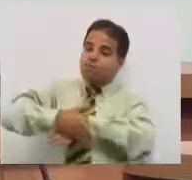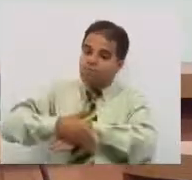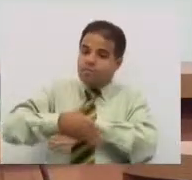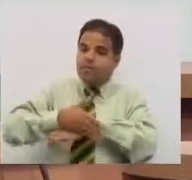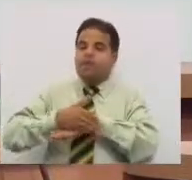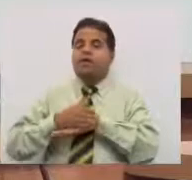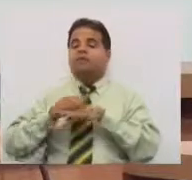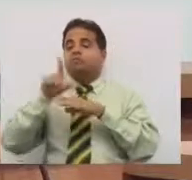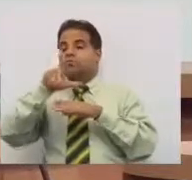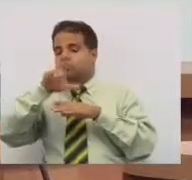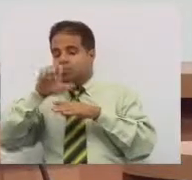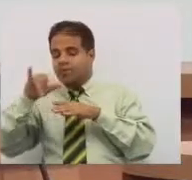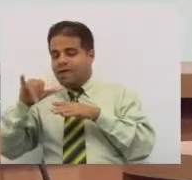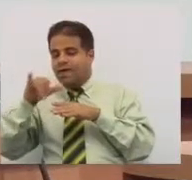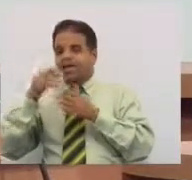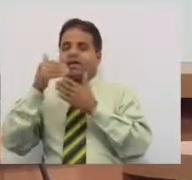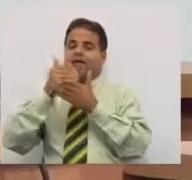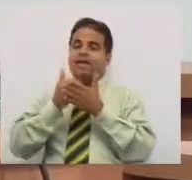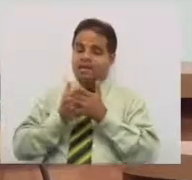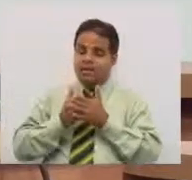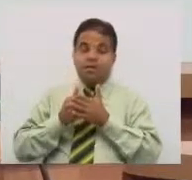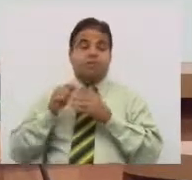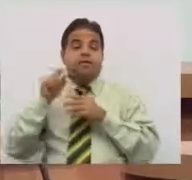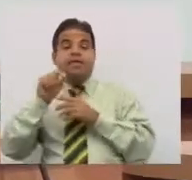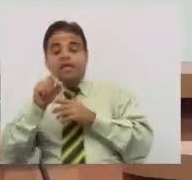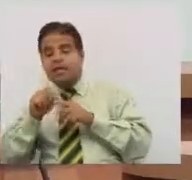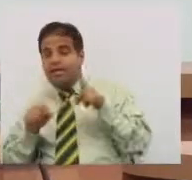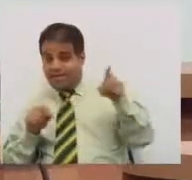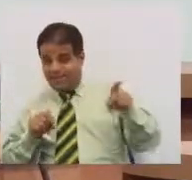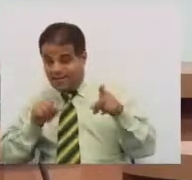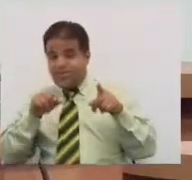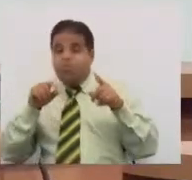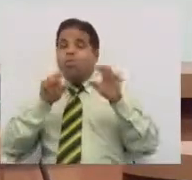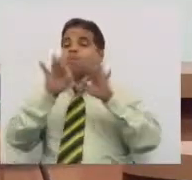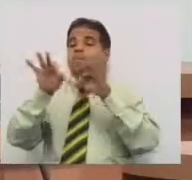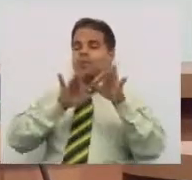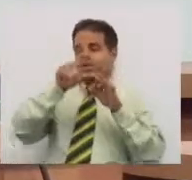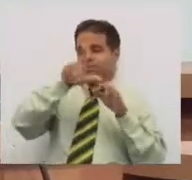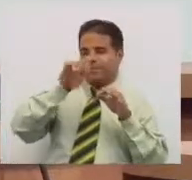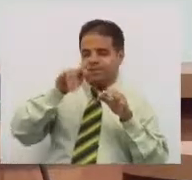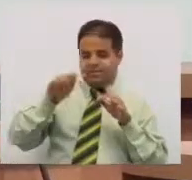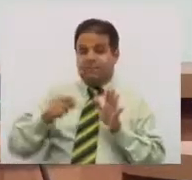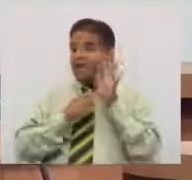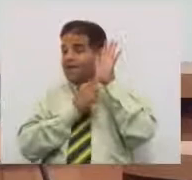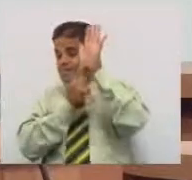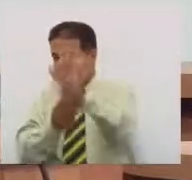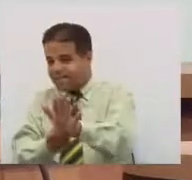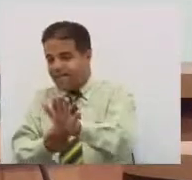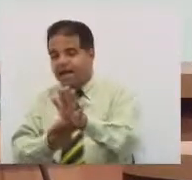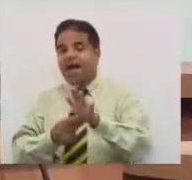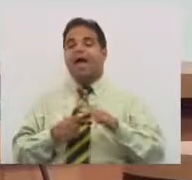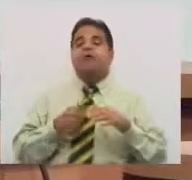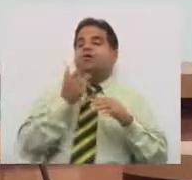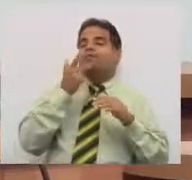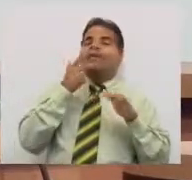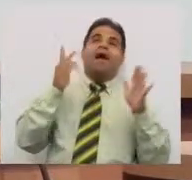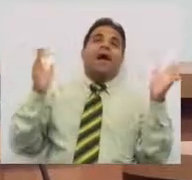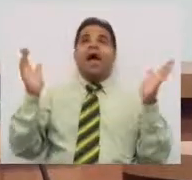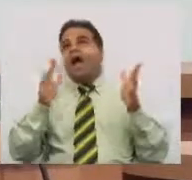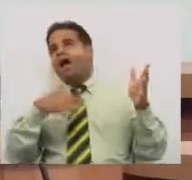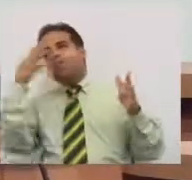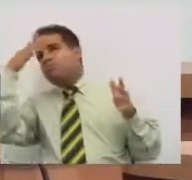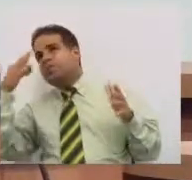do legislativo, né? Para que quando o plano diretor for aqui apresentado, não seja uma letra